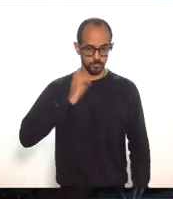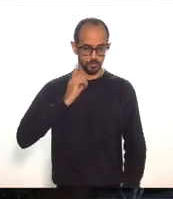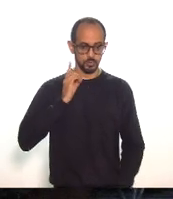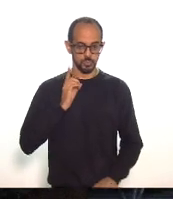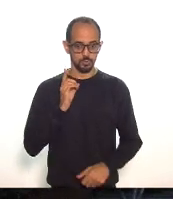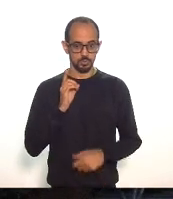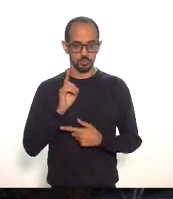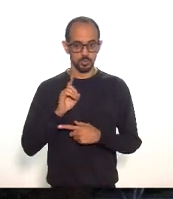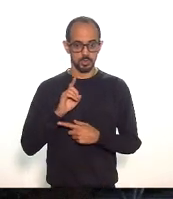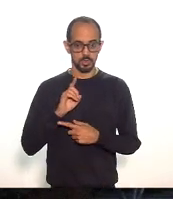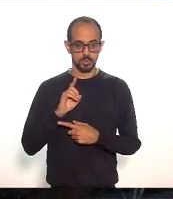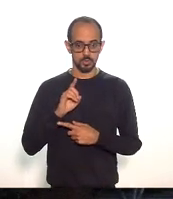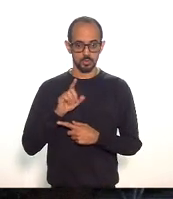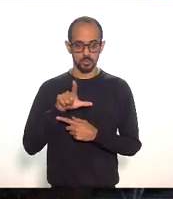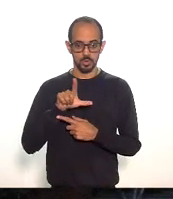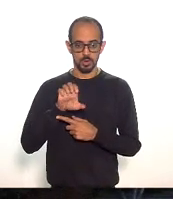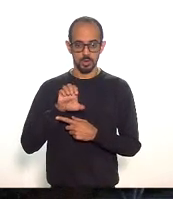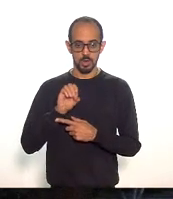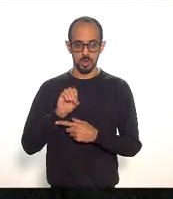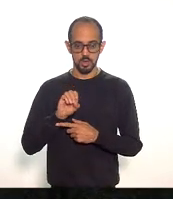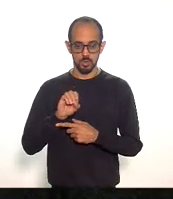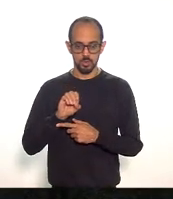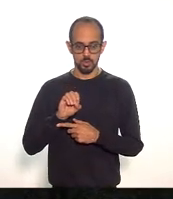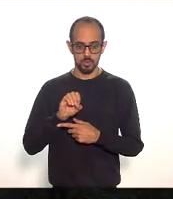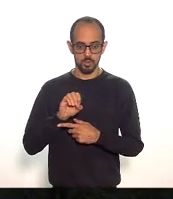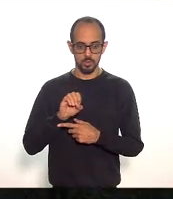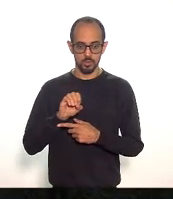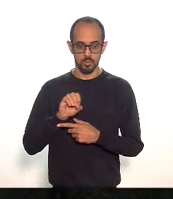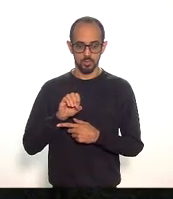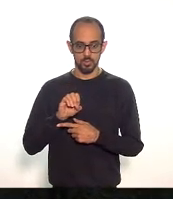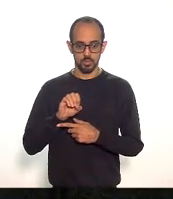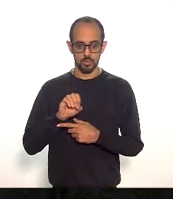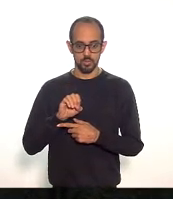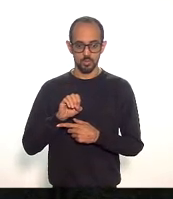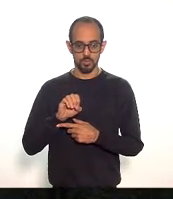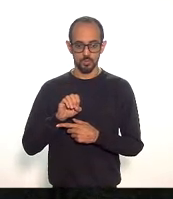Deputado Léo Vieira.